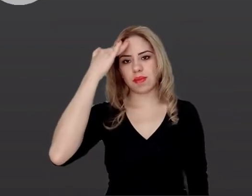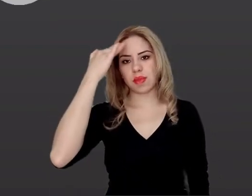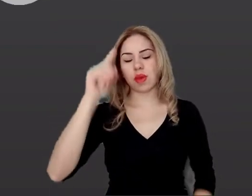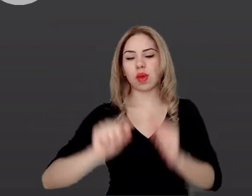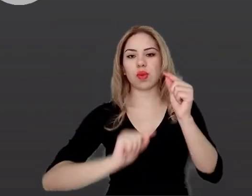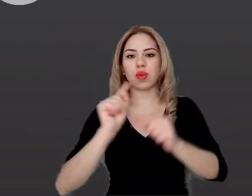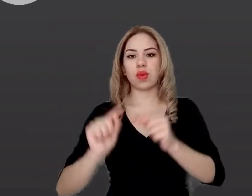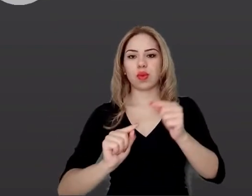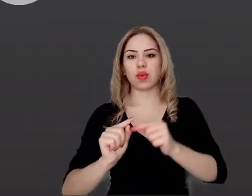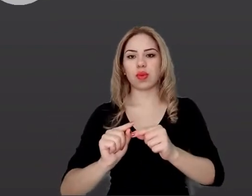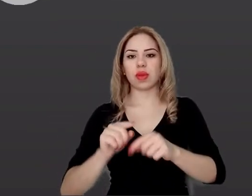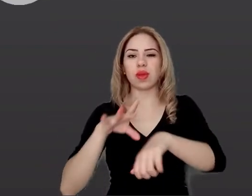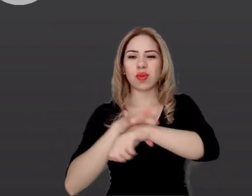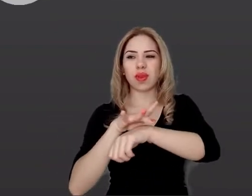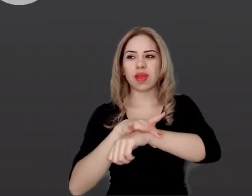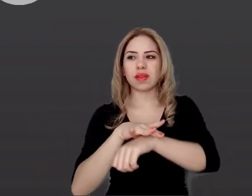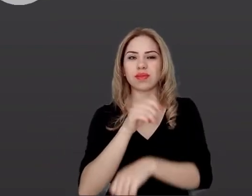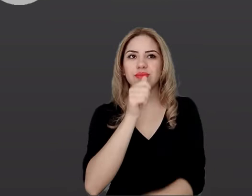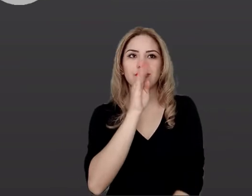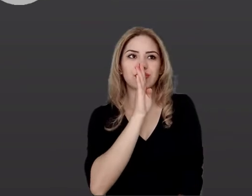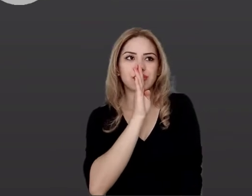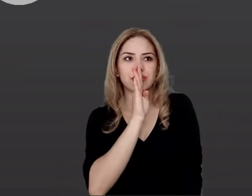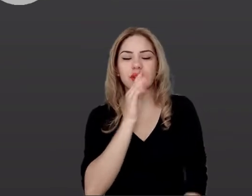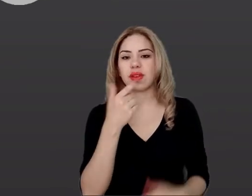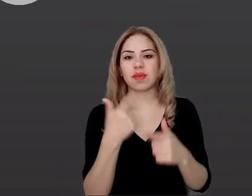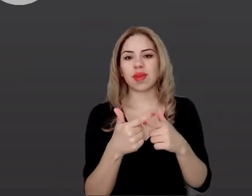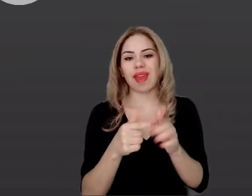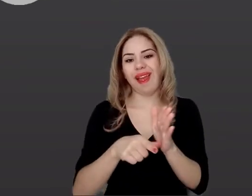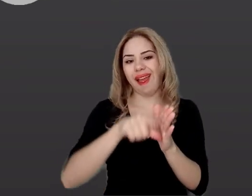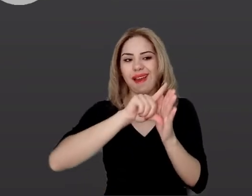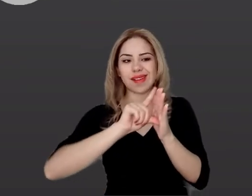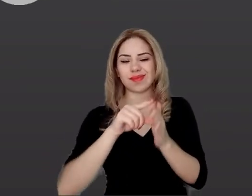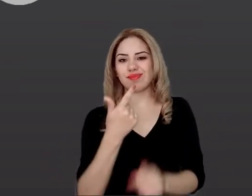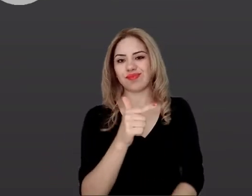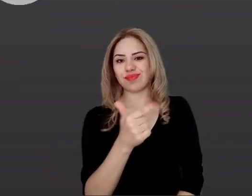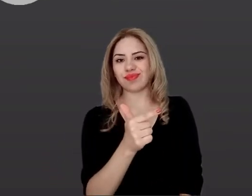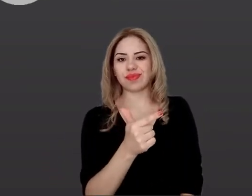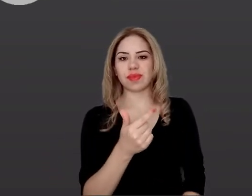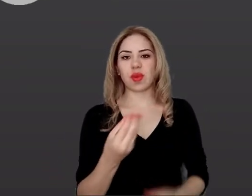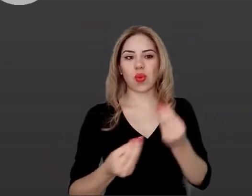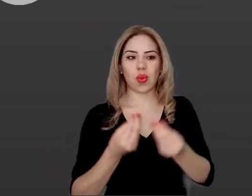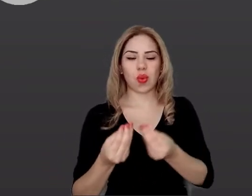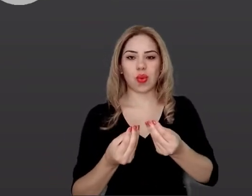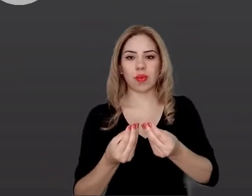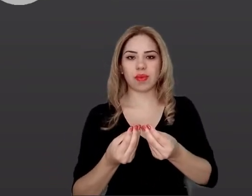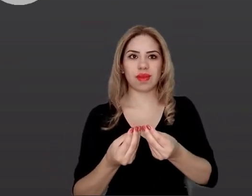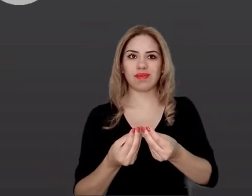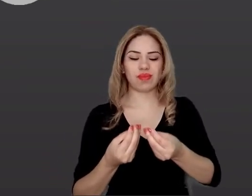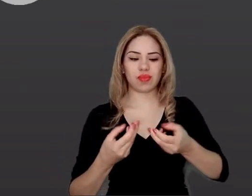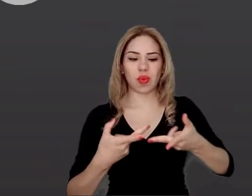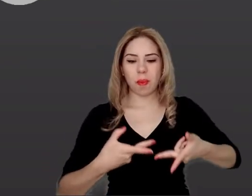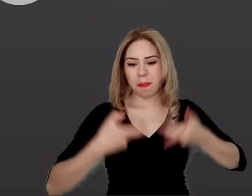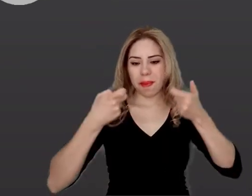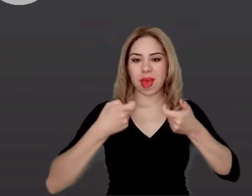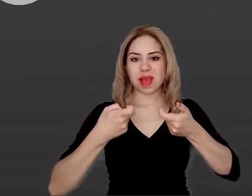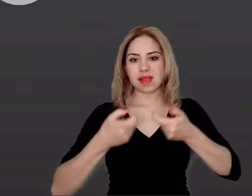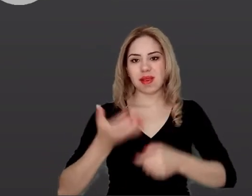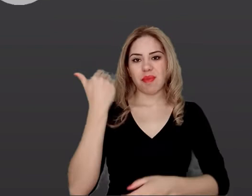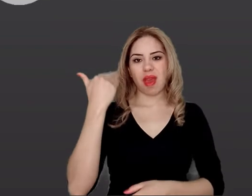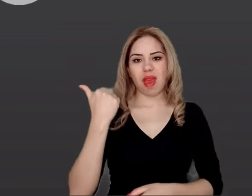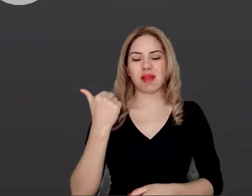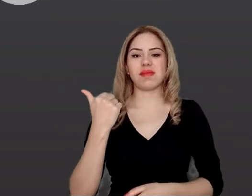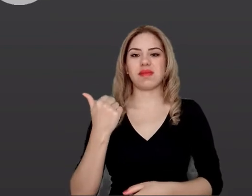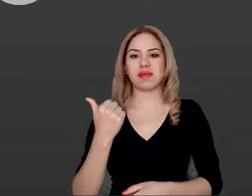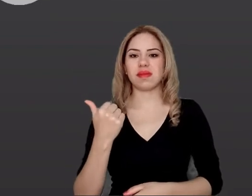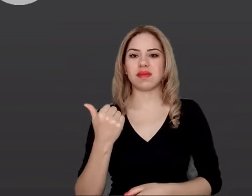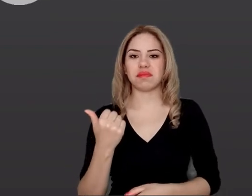essas doenças acabam passando desapercebidas porque não tem um diagnóstico precoce, ou até mesmo porque o paciente desconhece sobre a existência